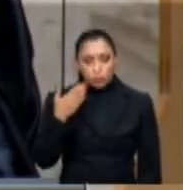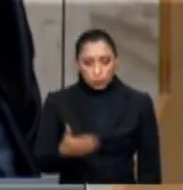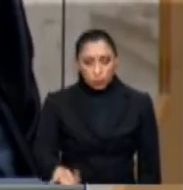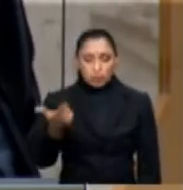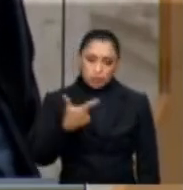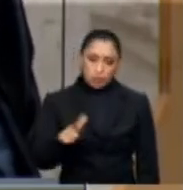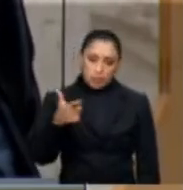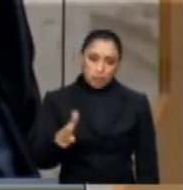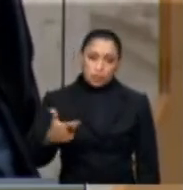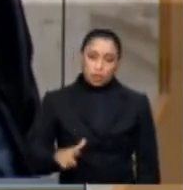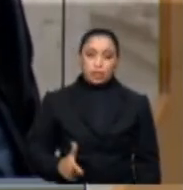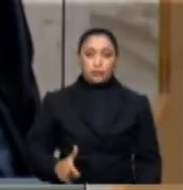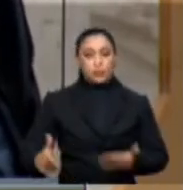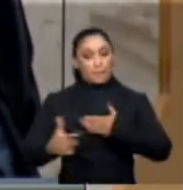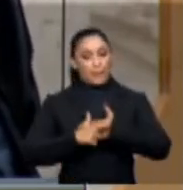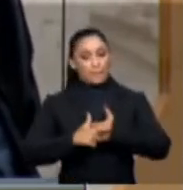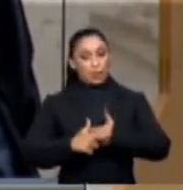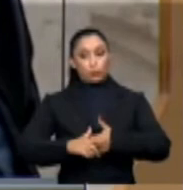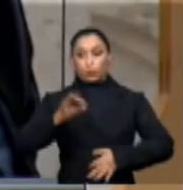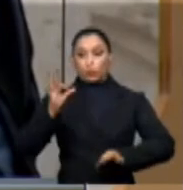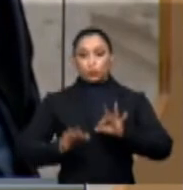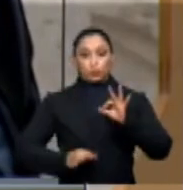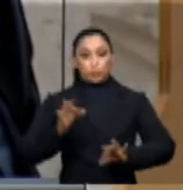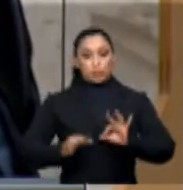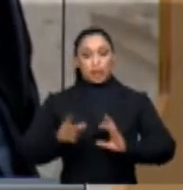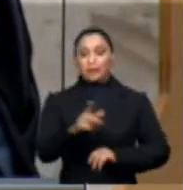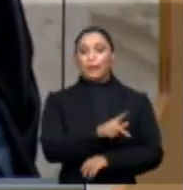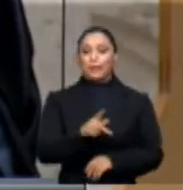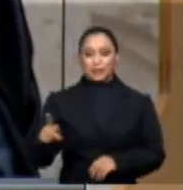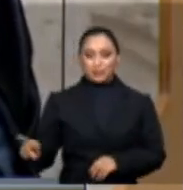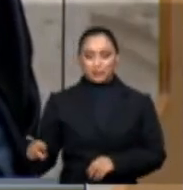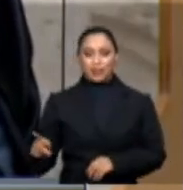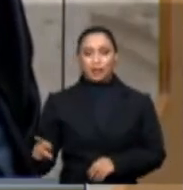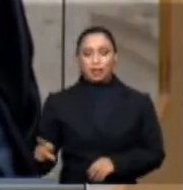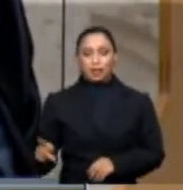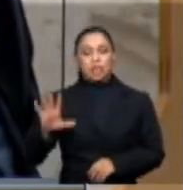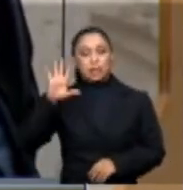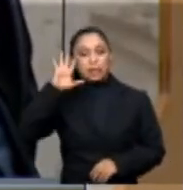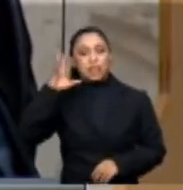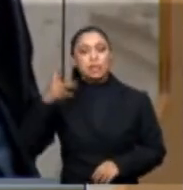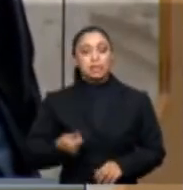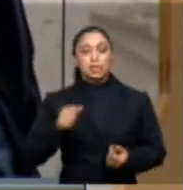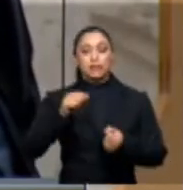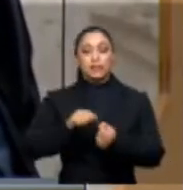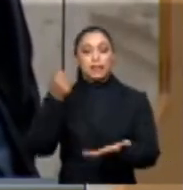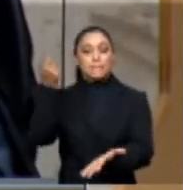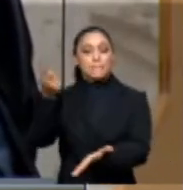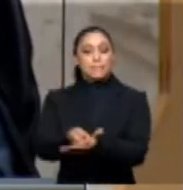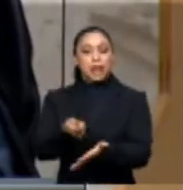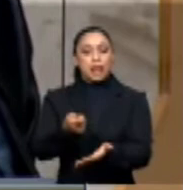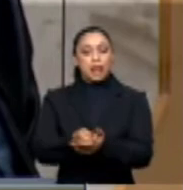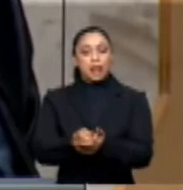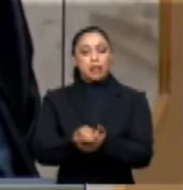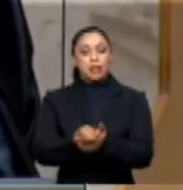Judiciário e, mais precisamente, ao presidente do tribunal competente, gerir, promover, pagar